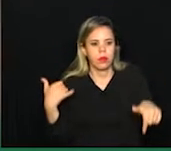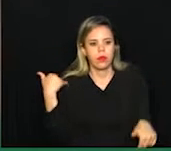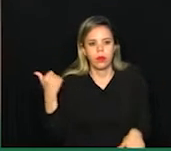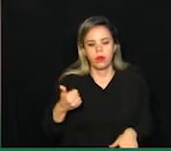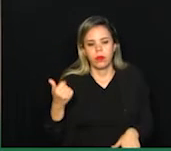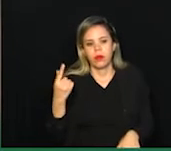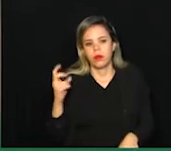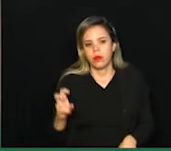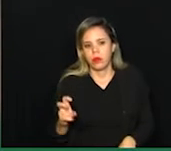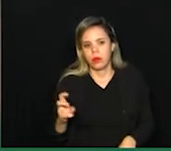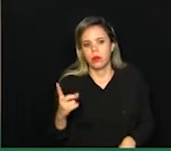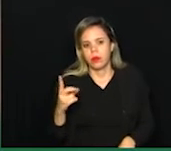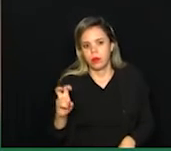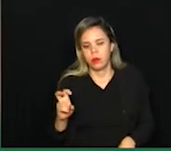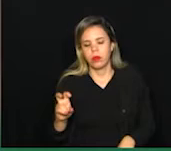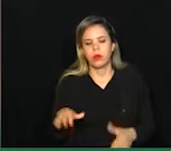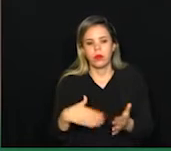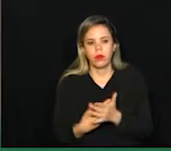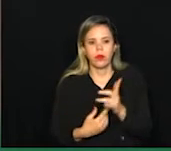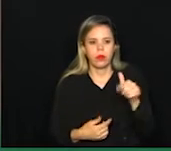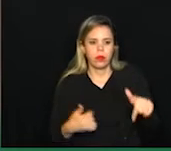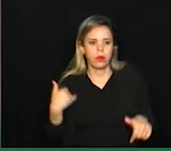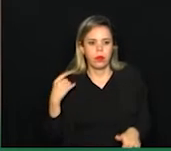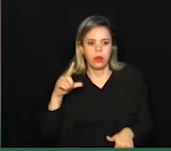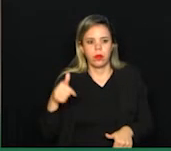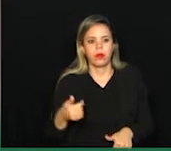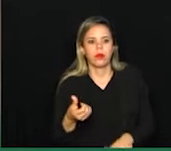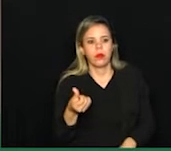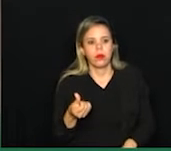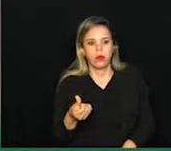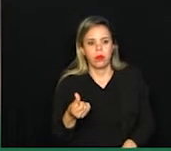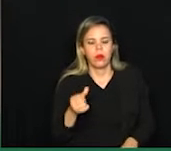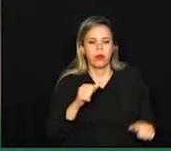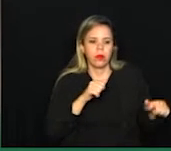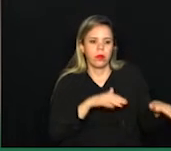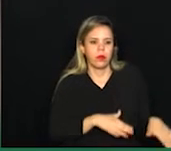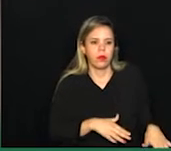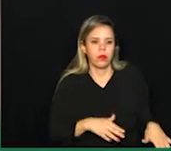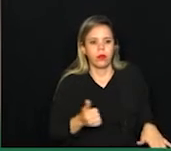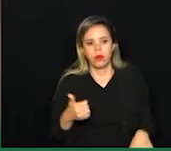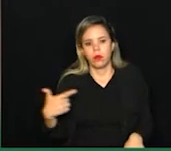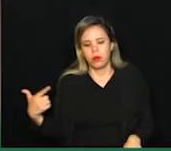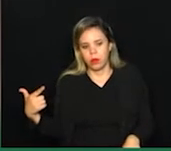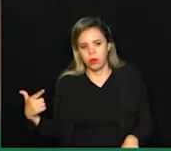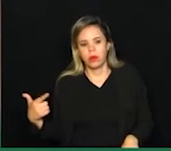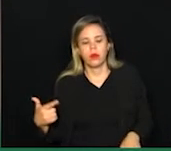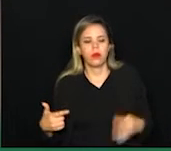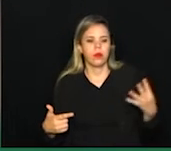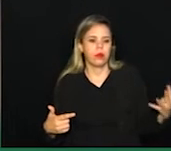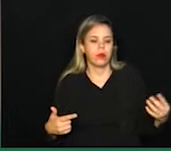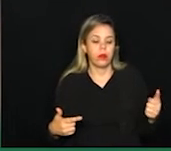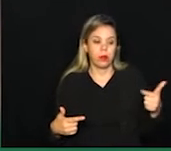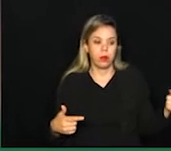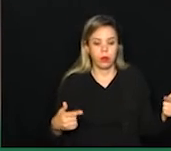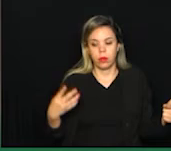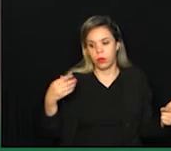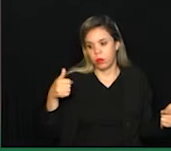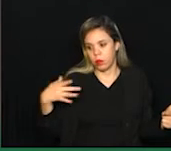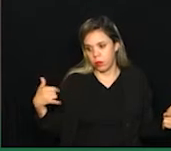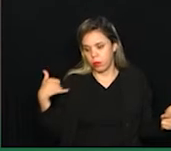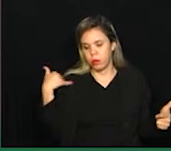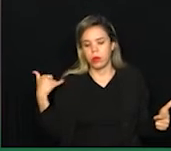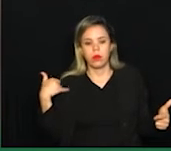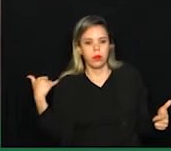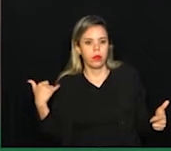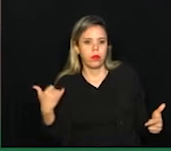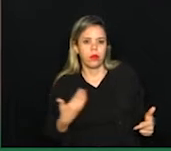Primeiro de 15 a 17 anos. E no dia 6/9 a 12/9, de 12 a 14 anos. Então, dessa